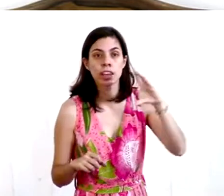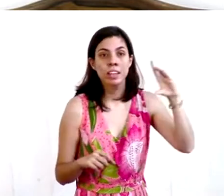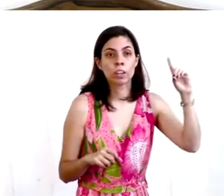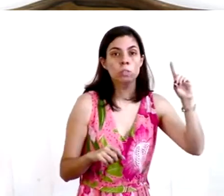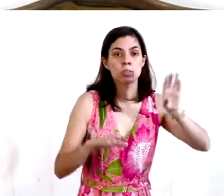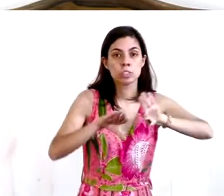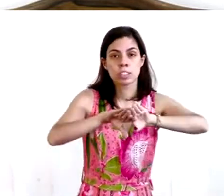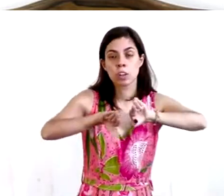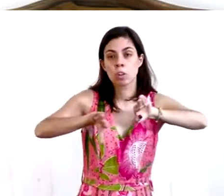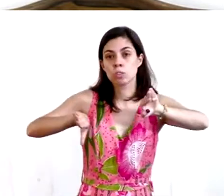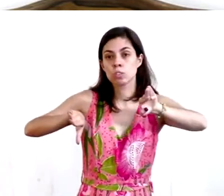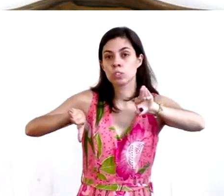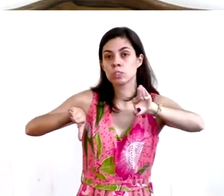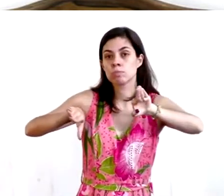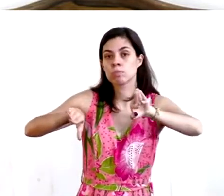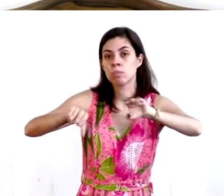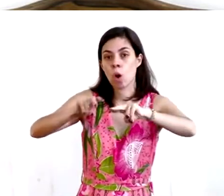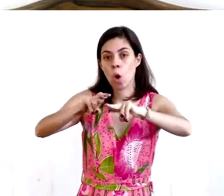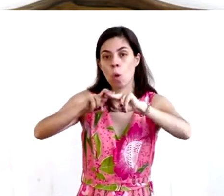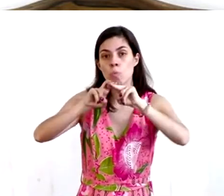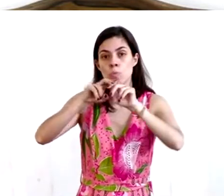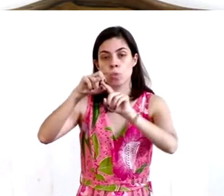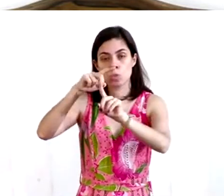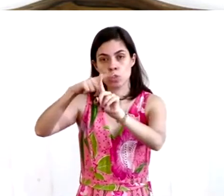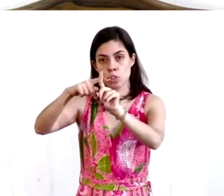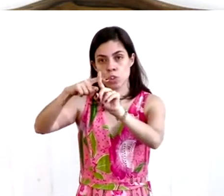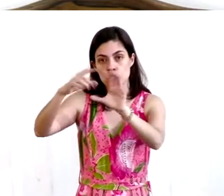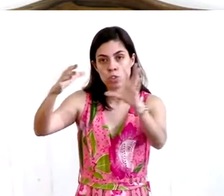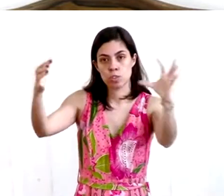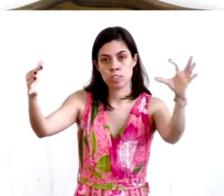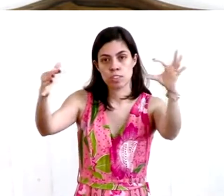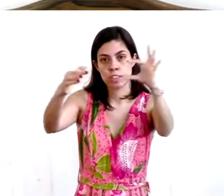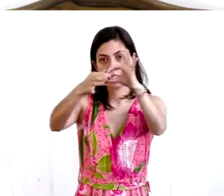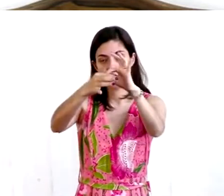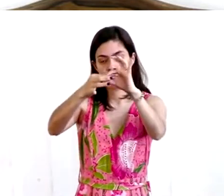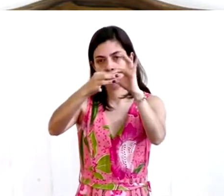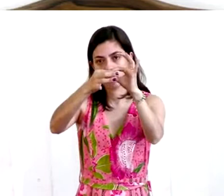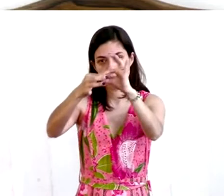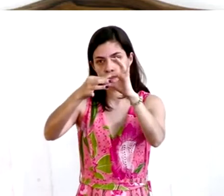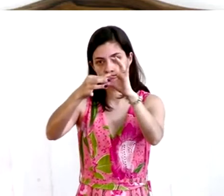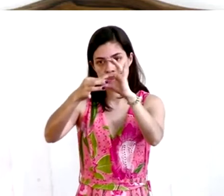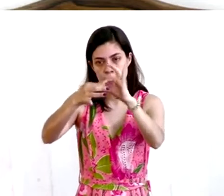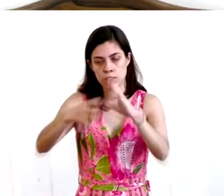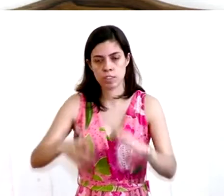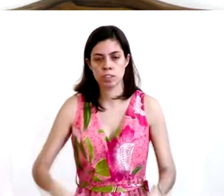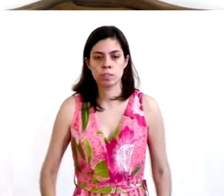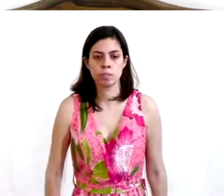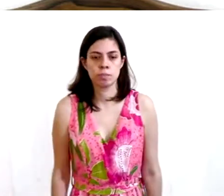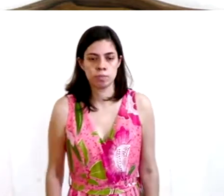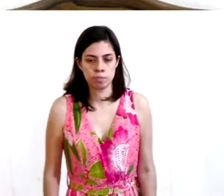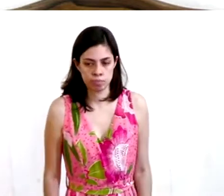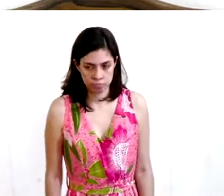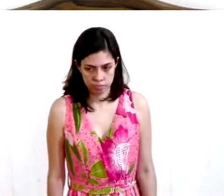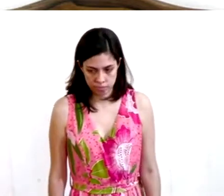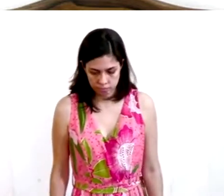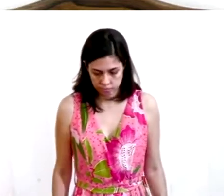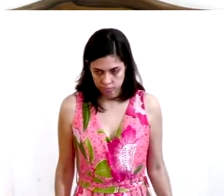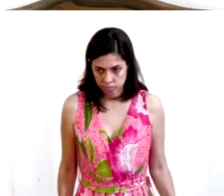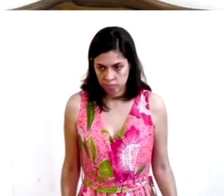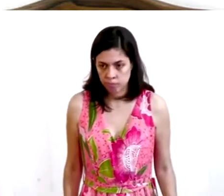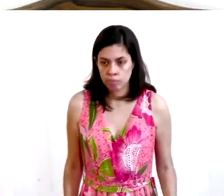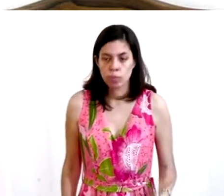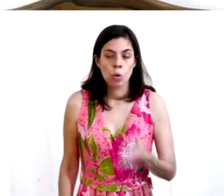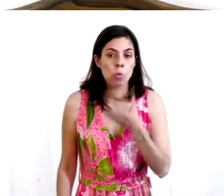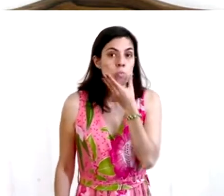outro lado, mas ele não consegue fazer a passagem, a não ser que da parte de lá, do